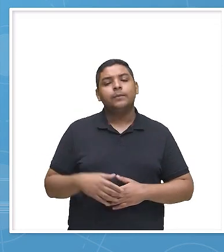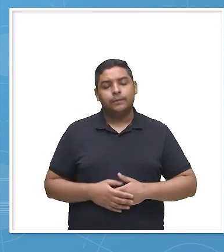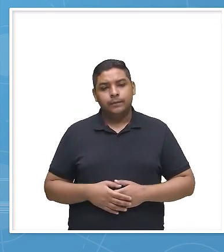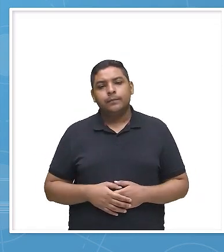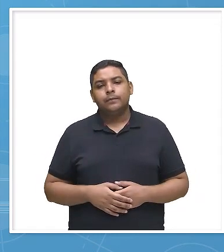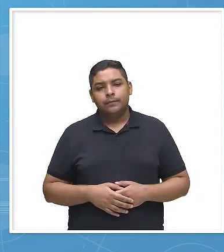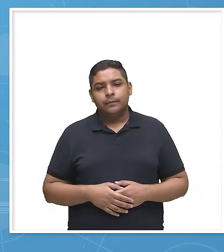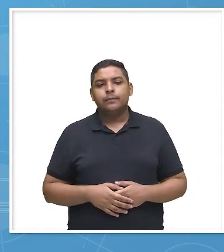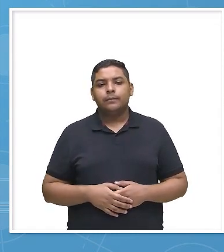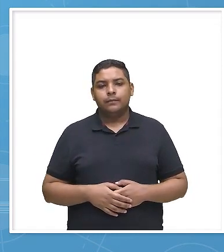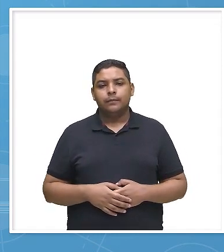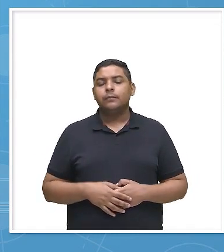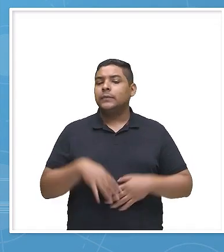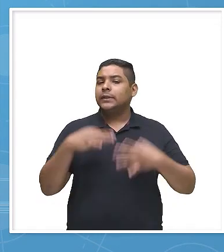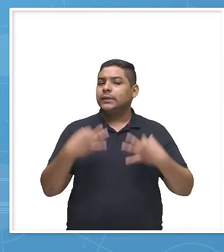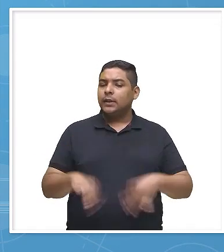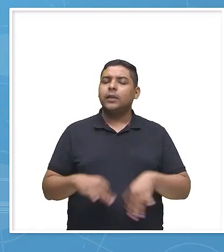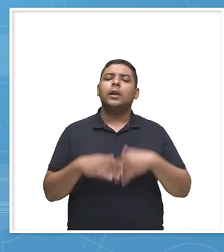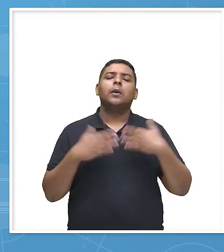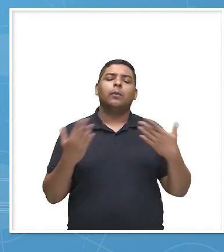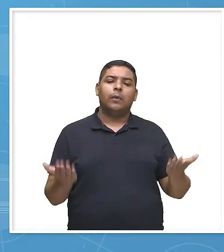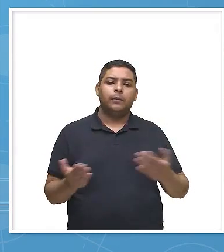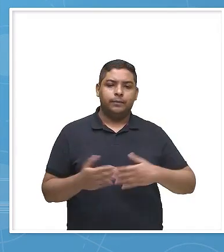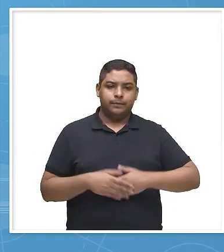como alternativa correta na terceira questão?